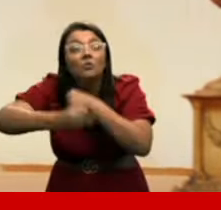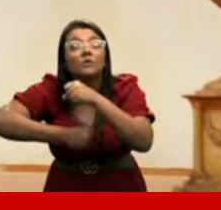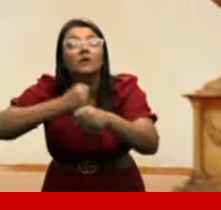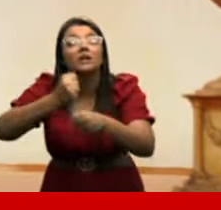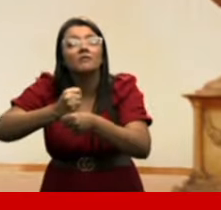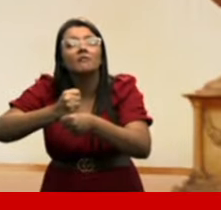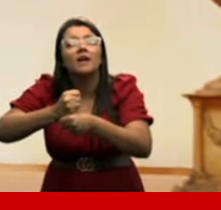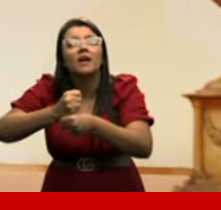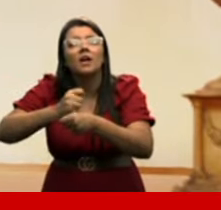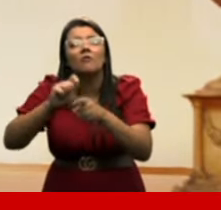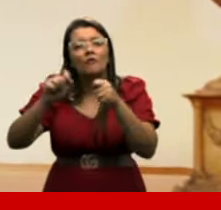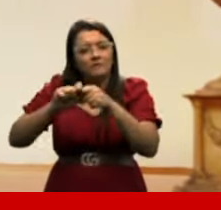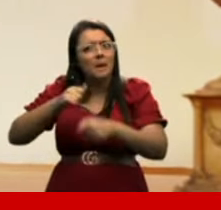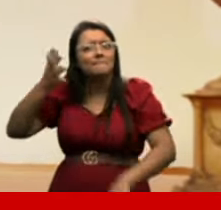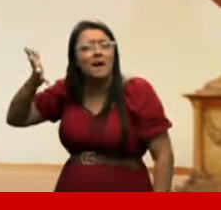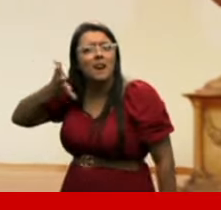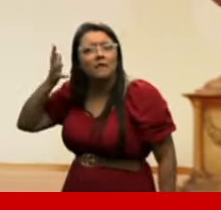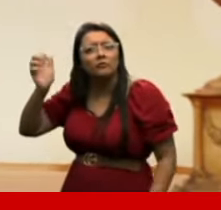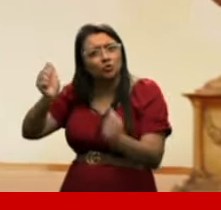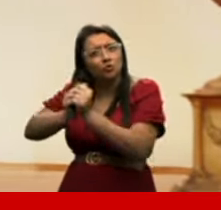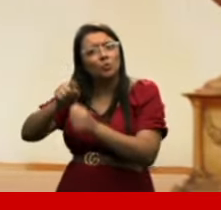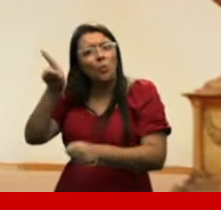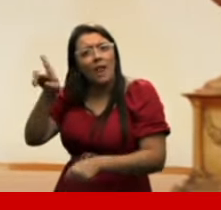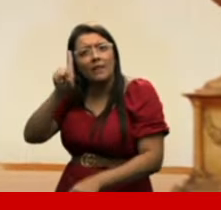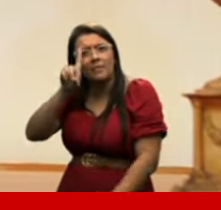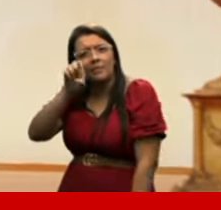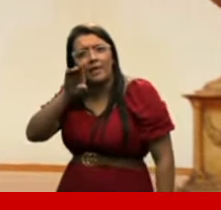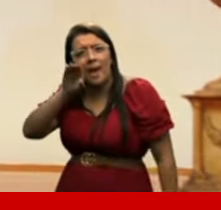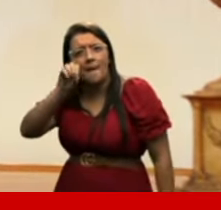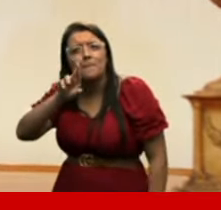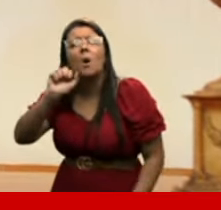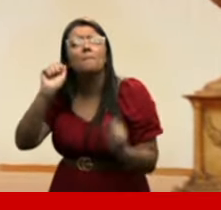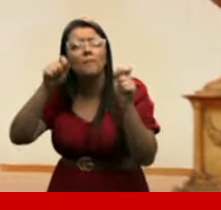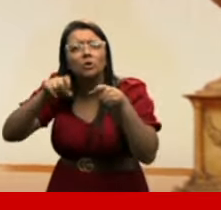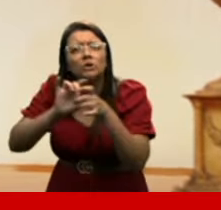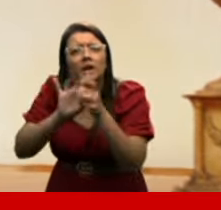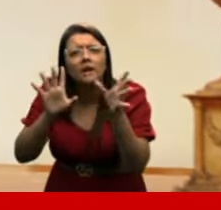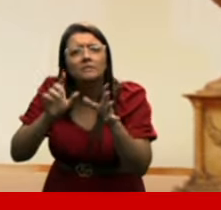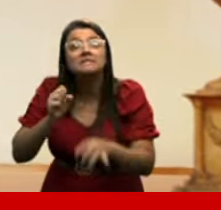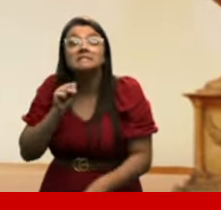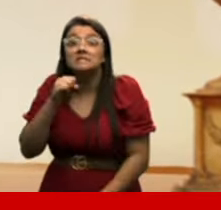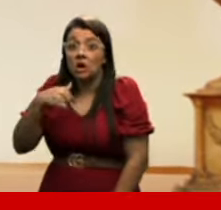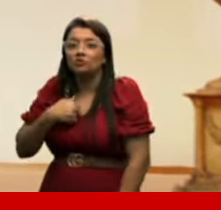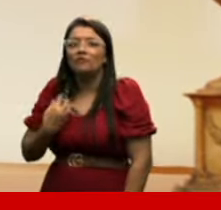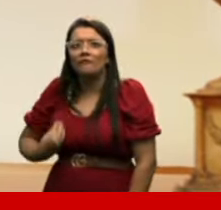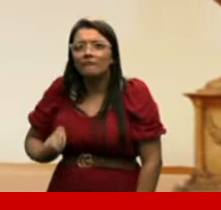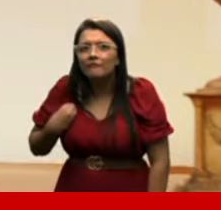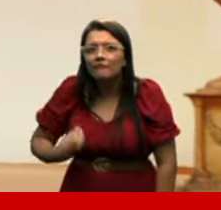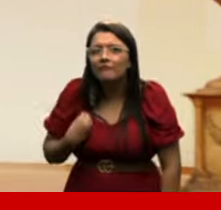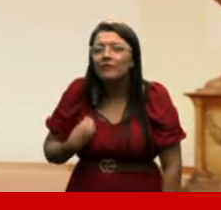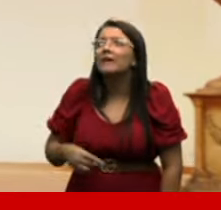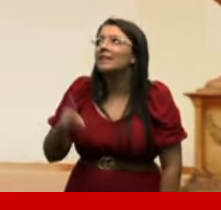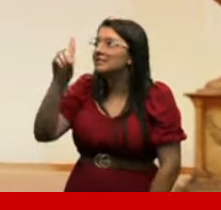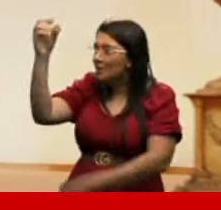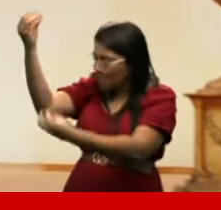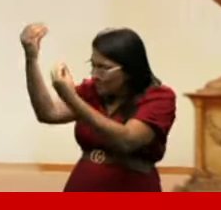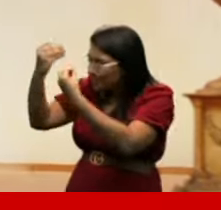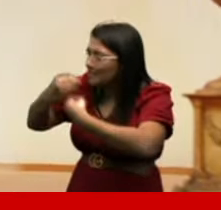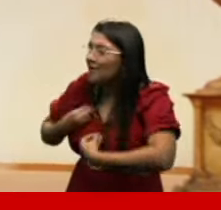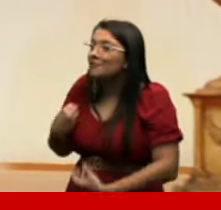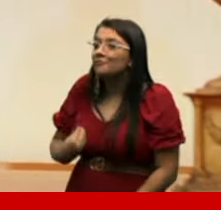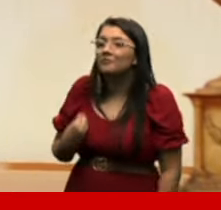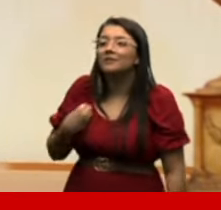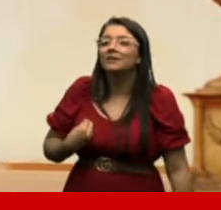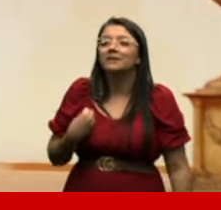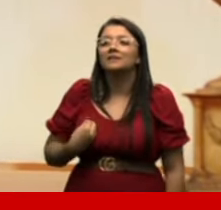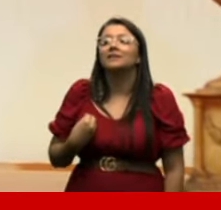fazer a palestra com a Débora? Sim. Se eu estiver aqui ainda, o Senhor me der vida até o